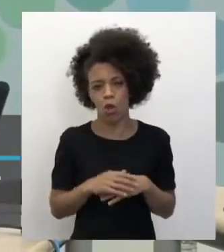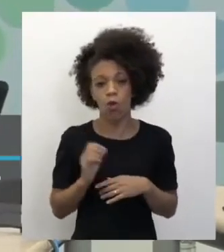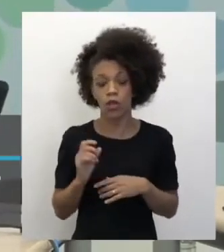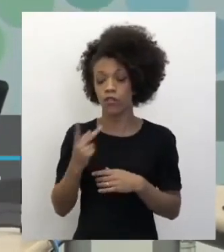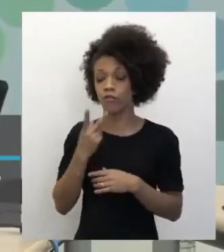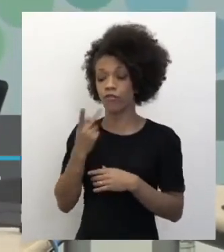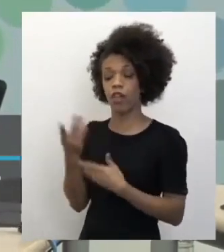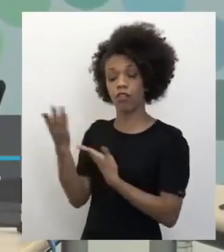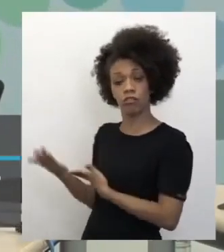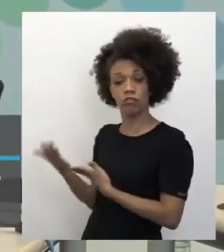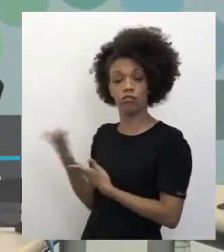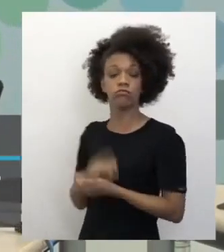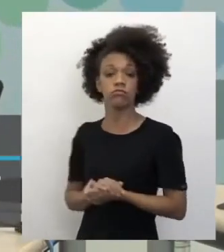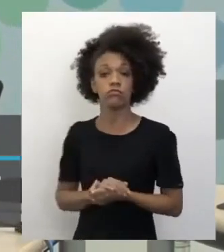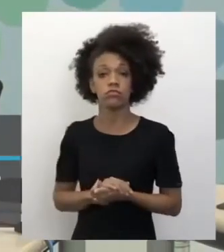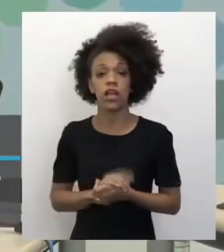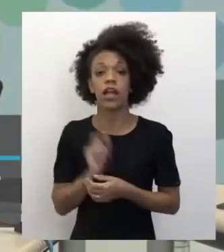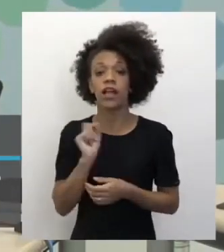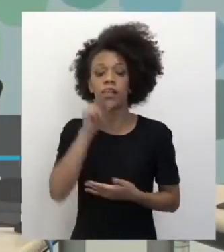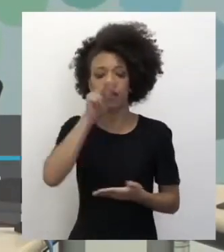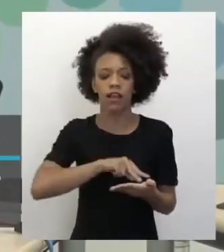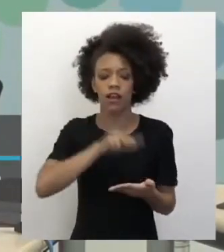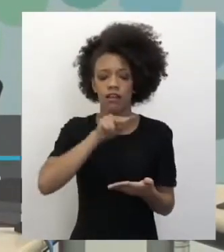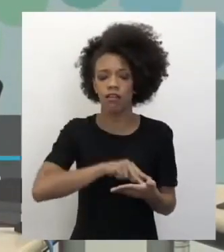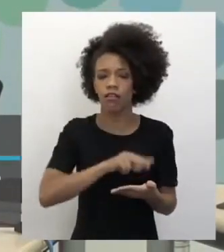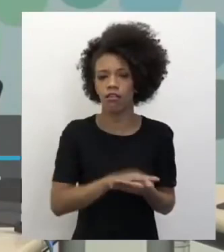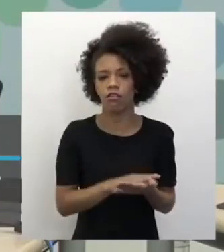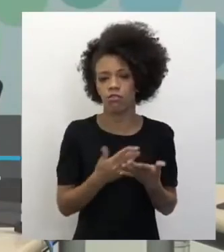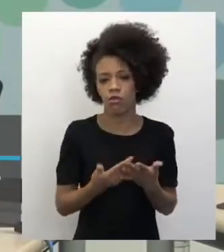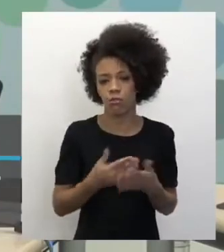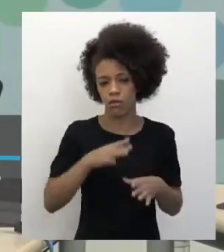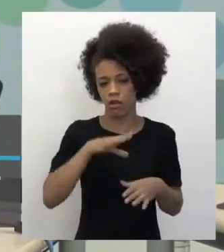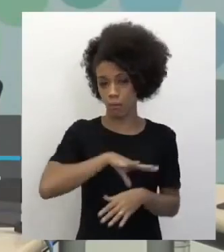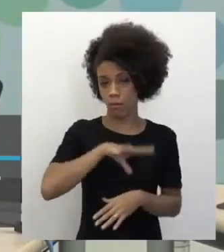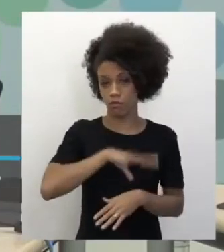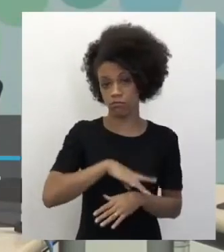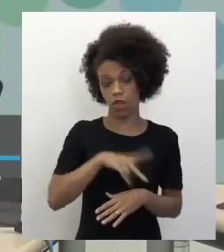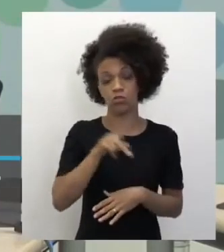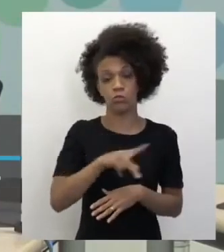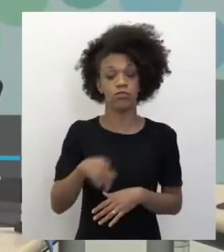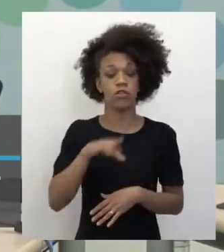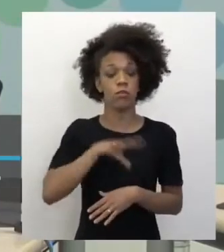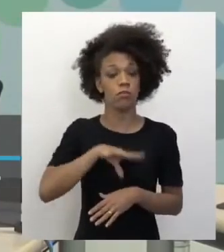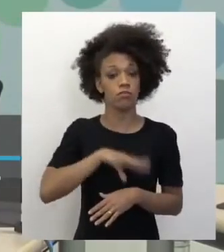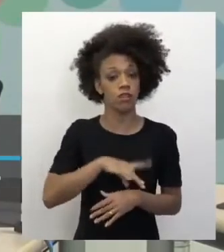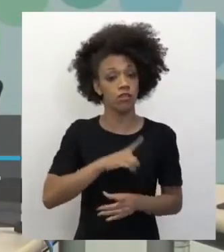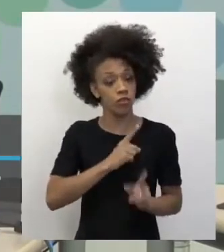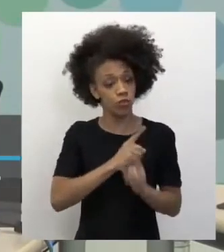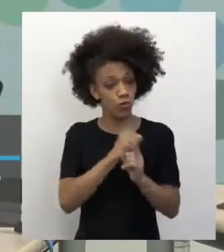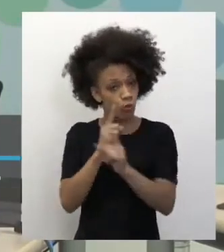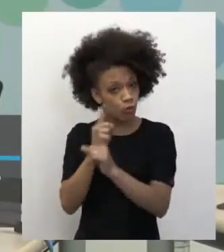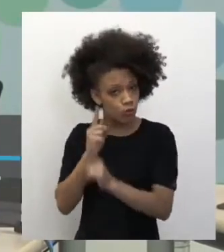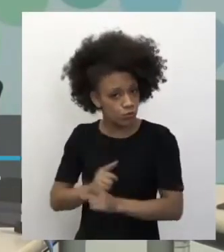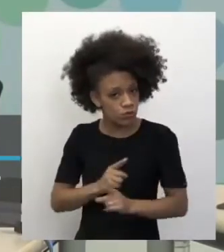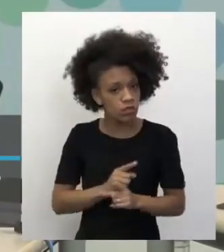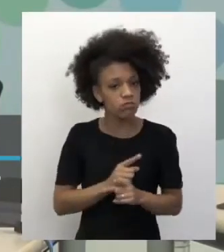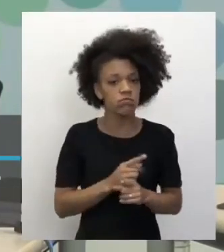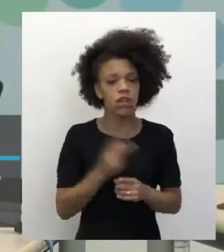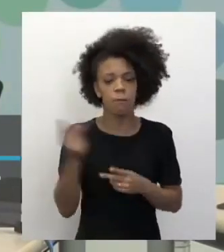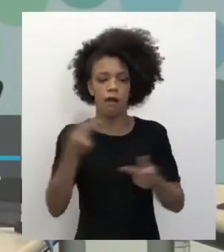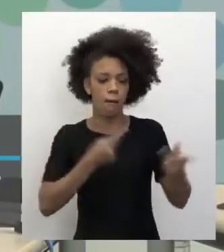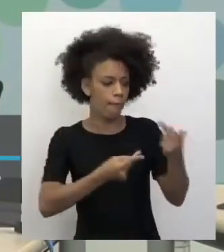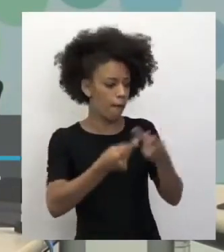aqui, quem lê sobre estudos de língua portuguesa, então os professores de língua portuguesa vão encontrando falas de